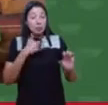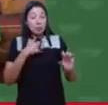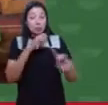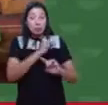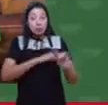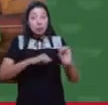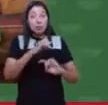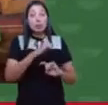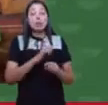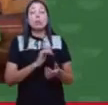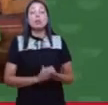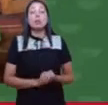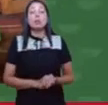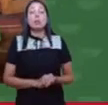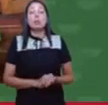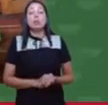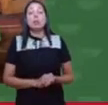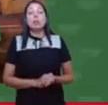sociedade,